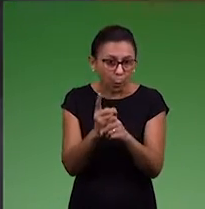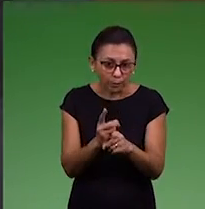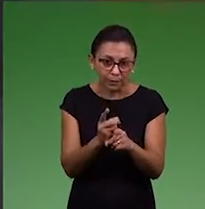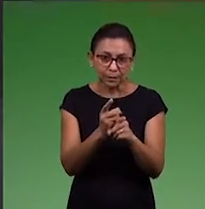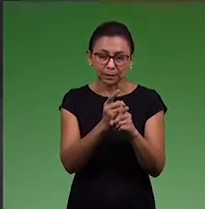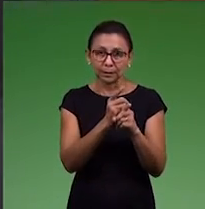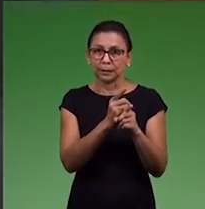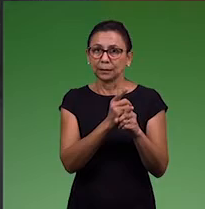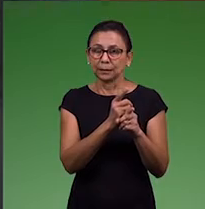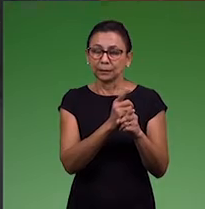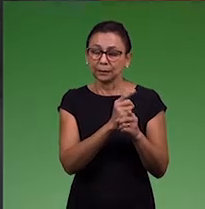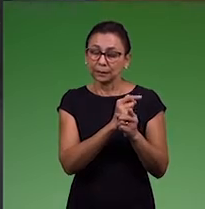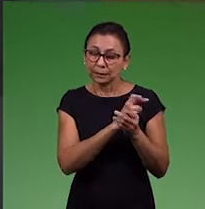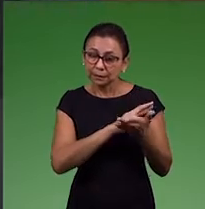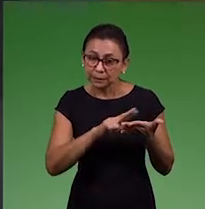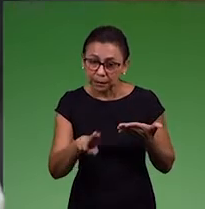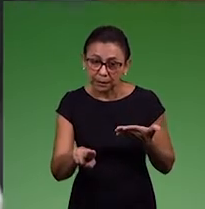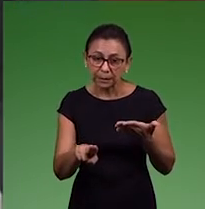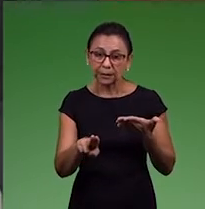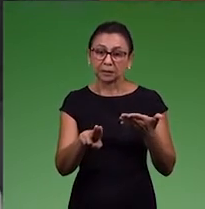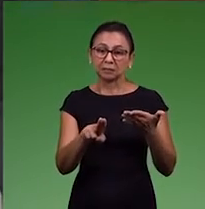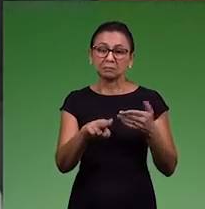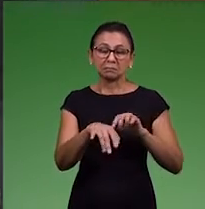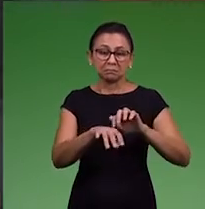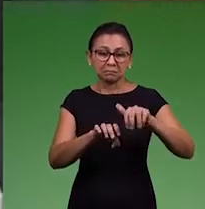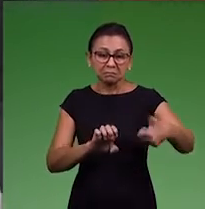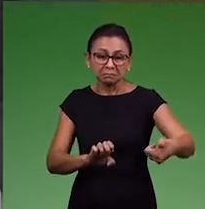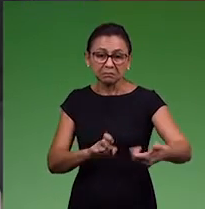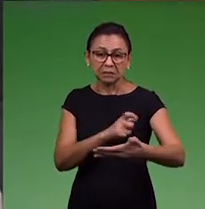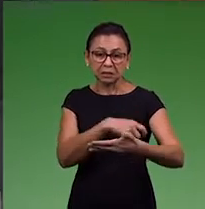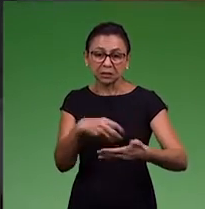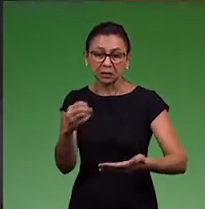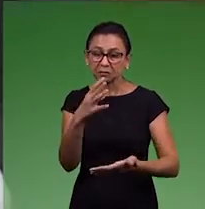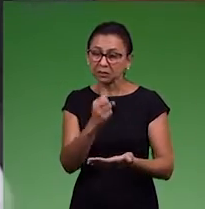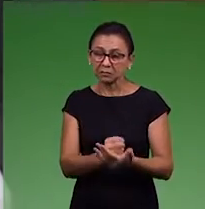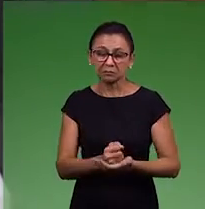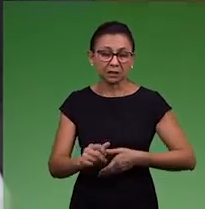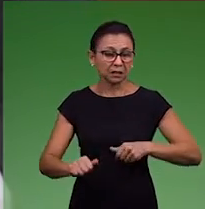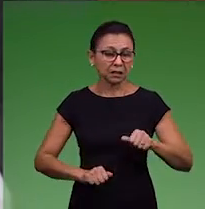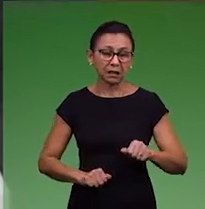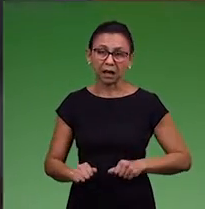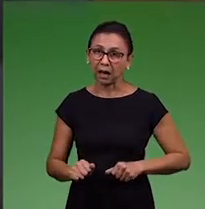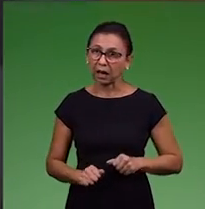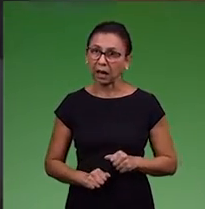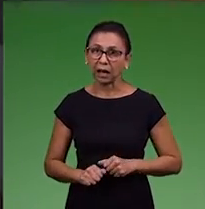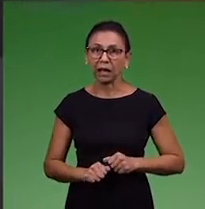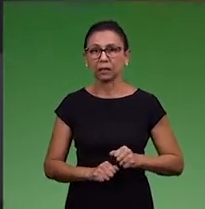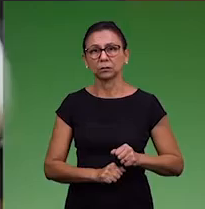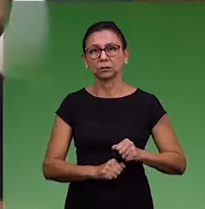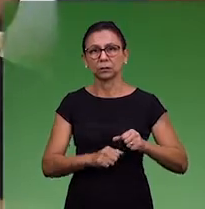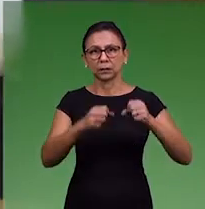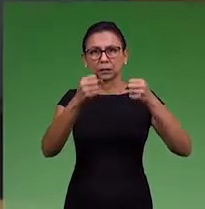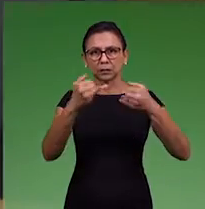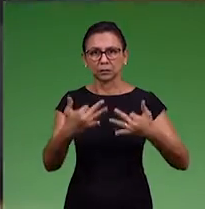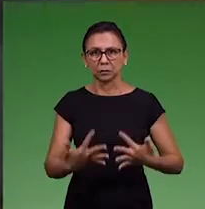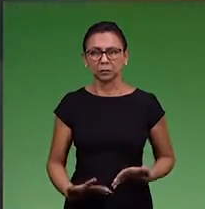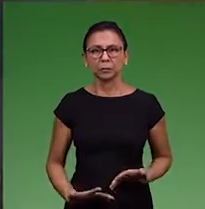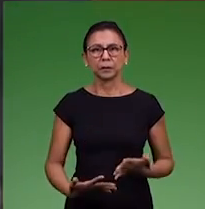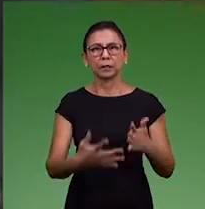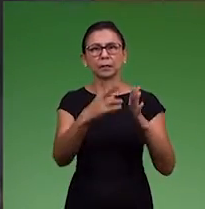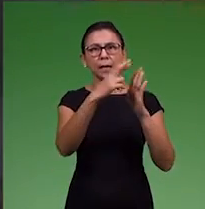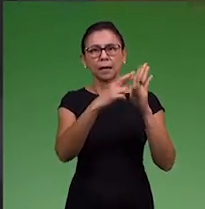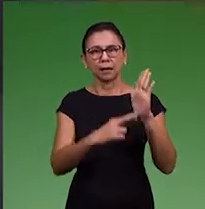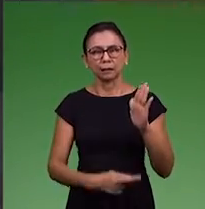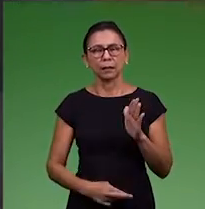nenhuma carta, em nenhum dos escritos do Novo Testamento, em Atos dos Apóstolos, que está relatando a história do início